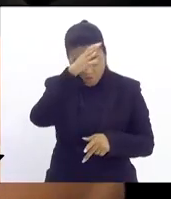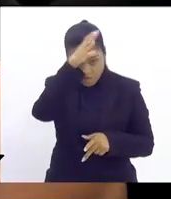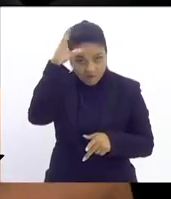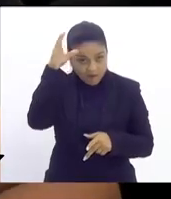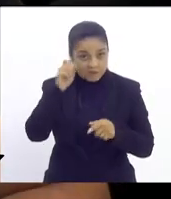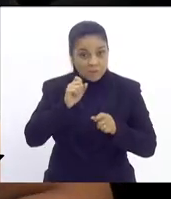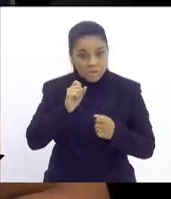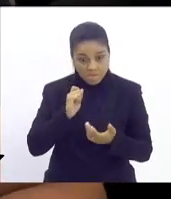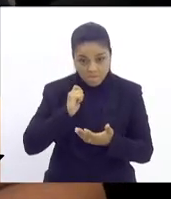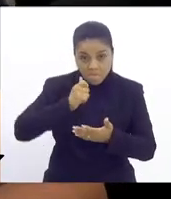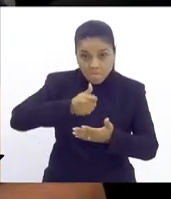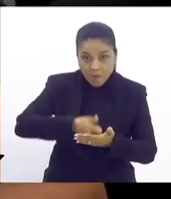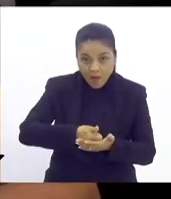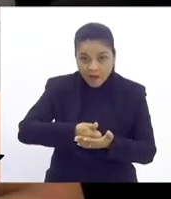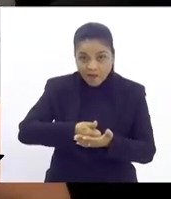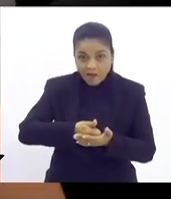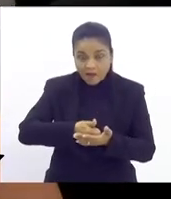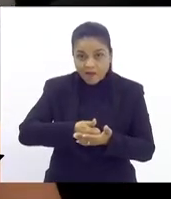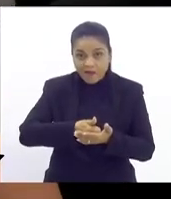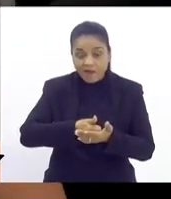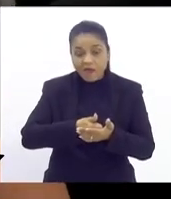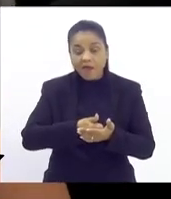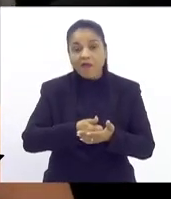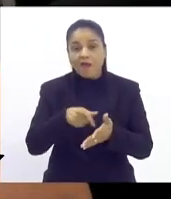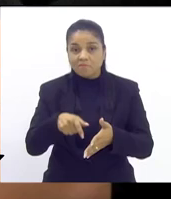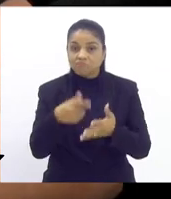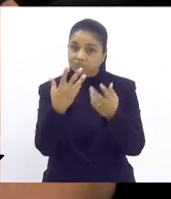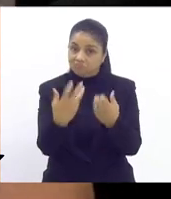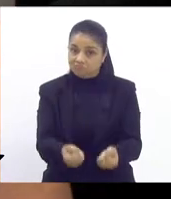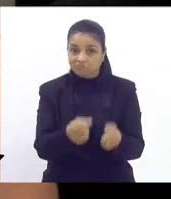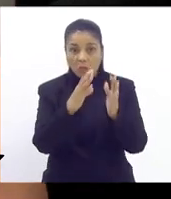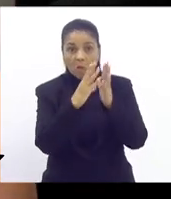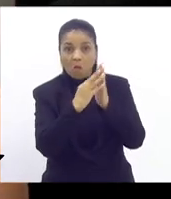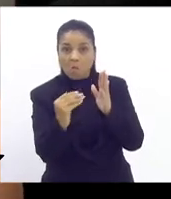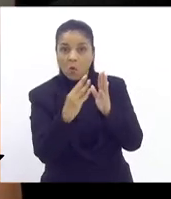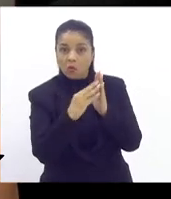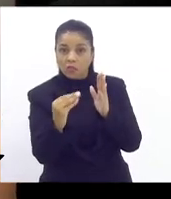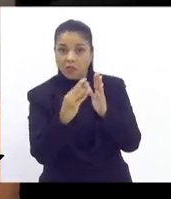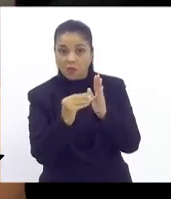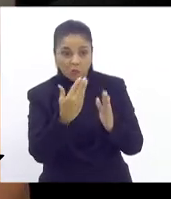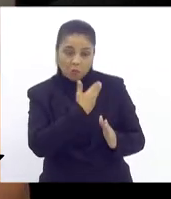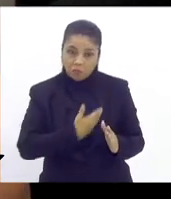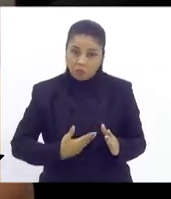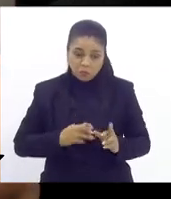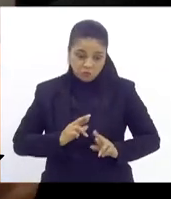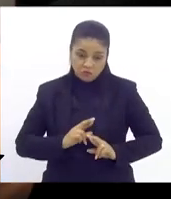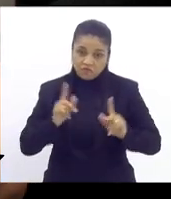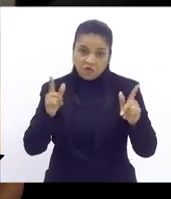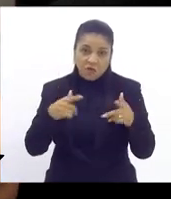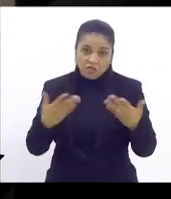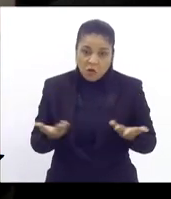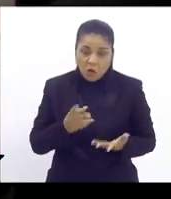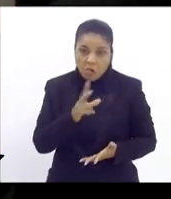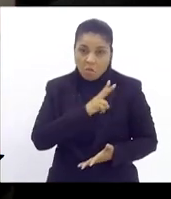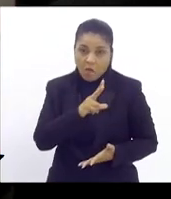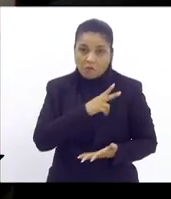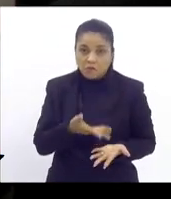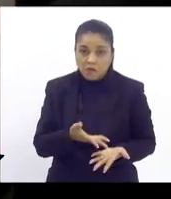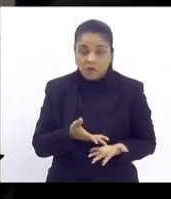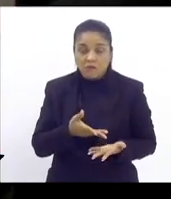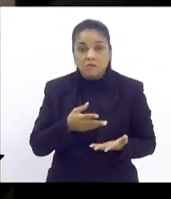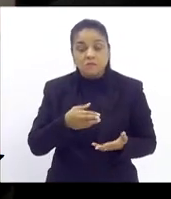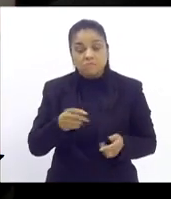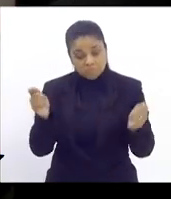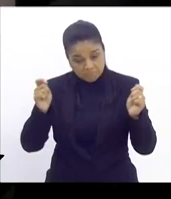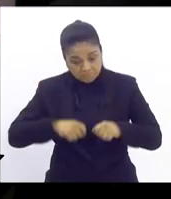é submetido a esse modelo de serviço público que não é mais tão público assim e na hora que a gente tem a capacidade de